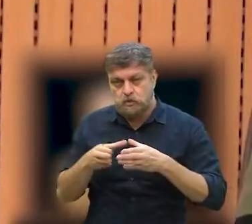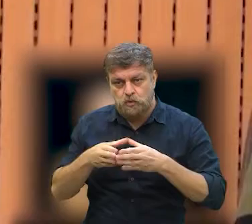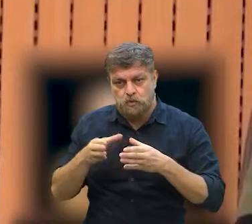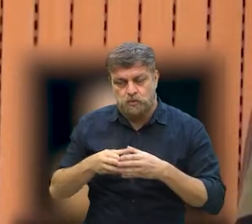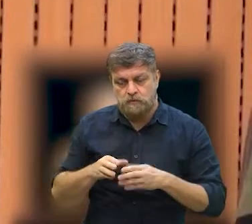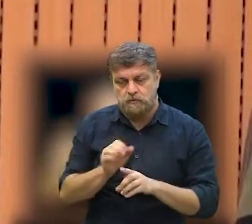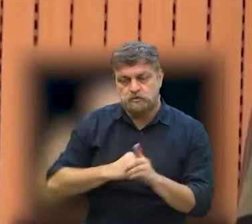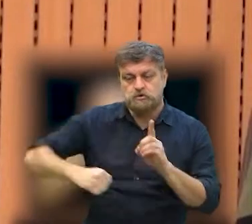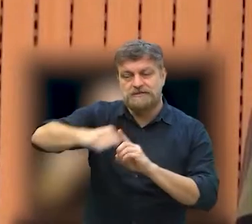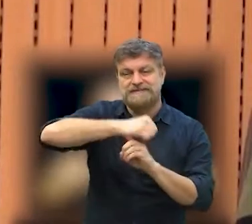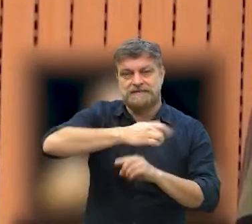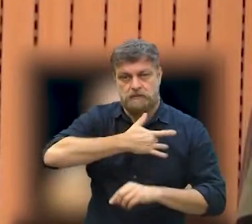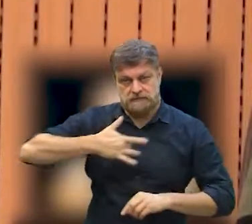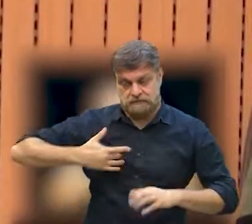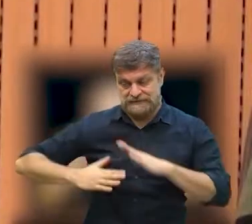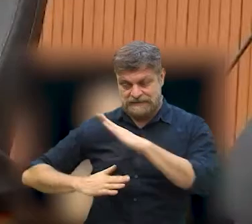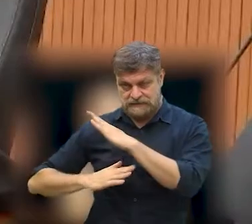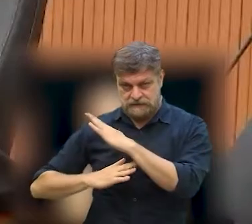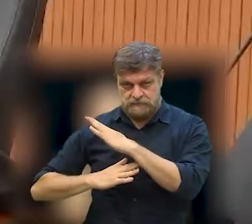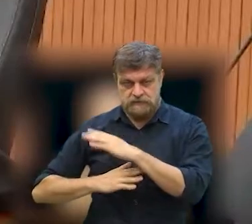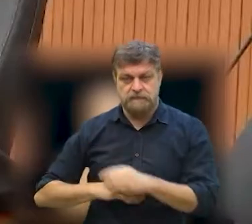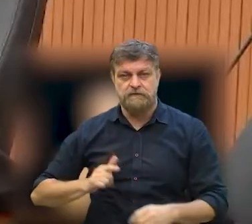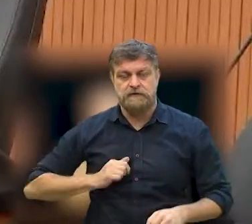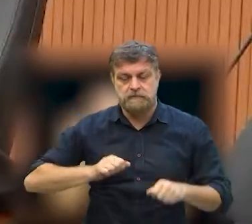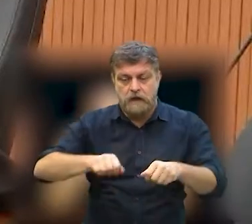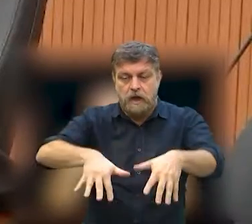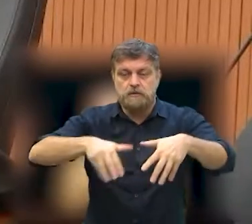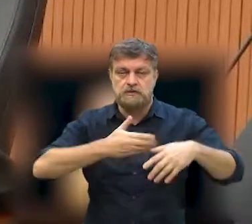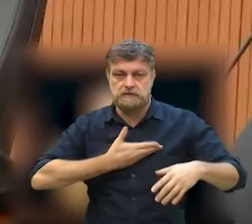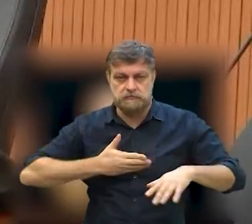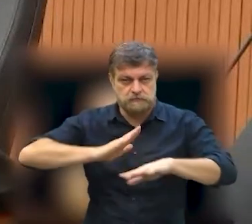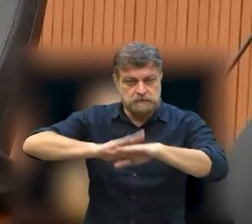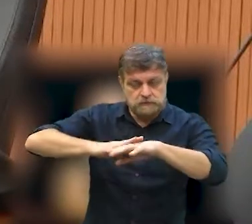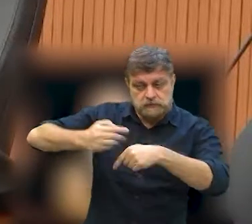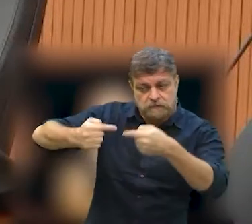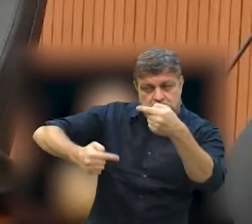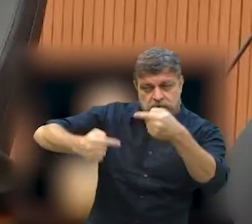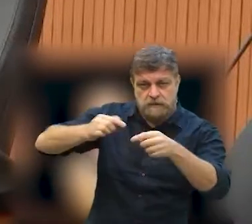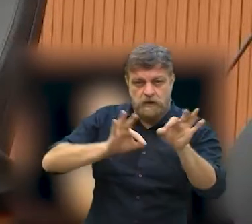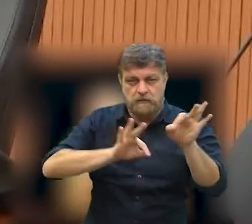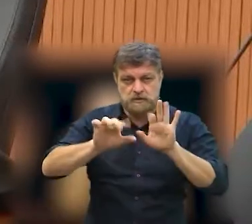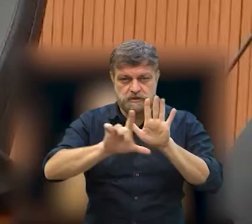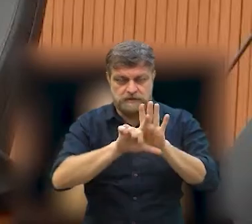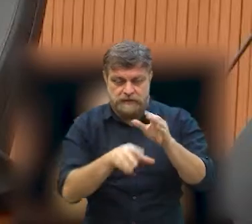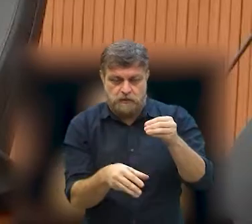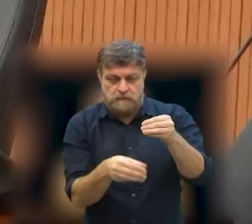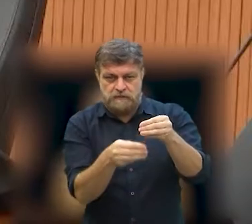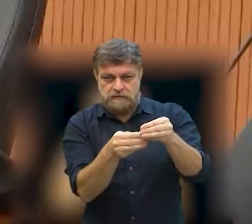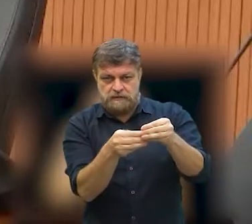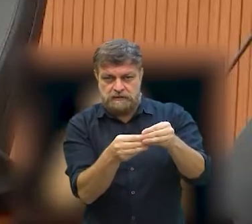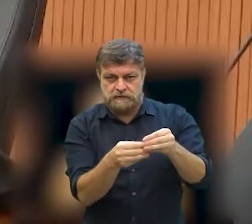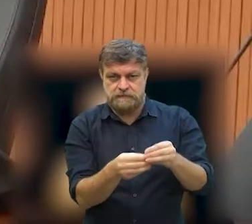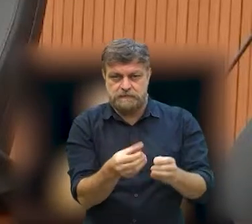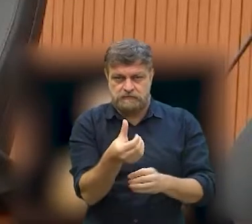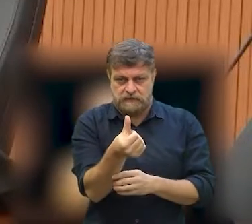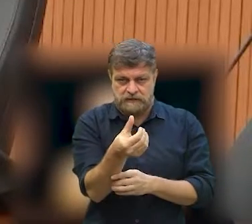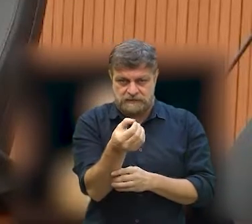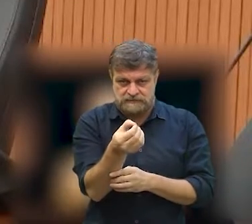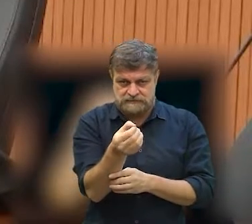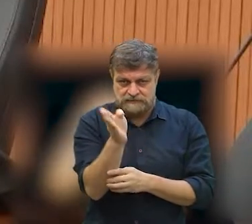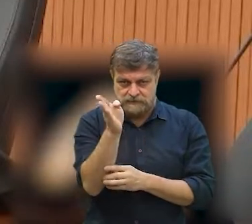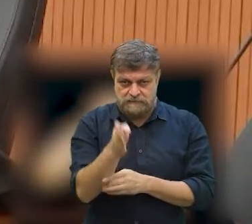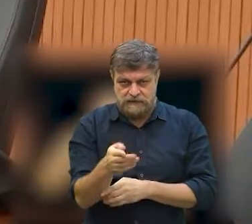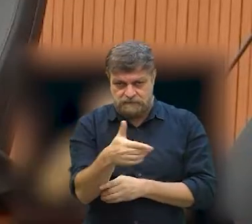de Política Social e Saúde da Câmara, foi feita uma audiência pública para debater o projeto de lei complementar número